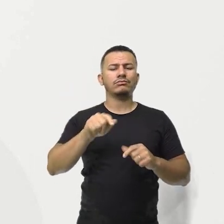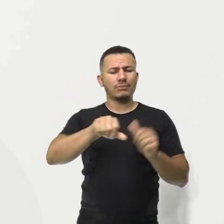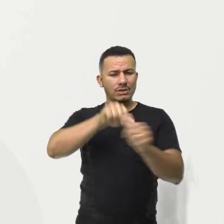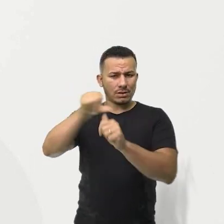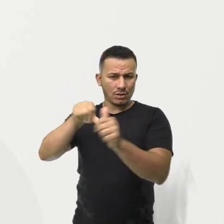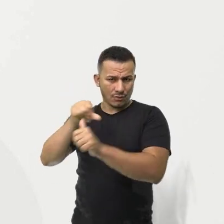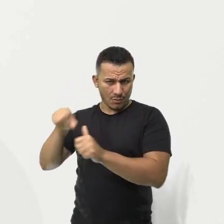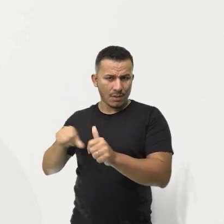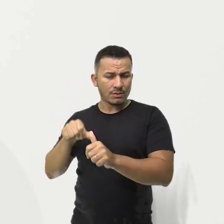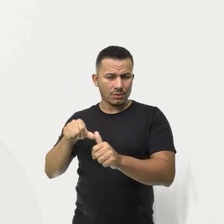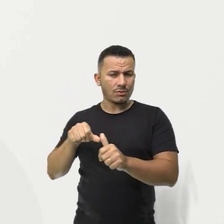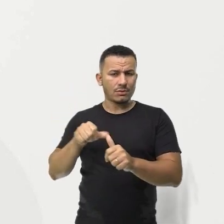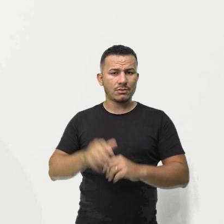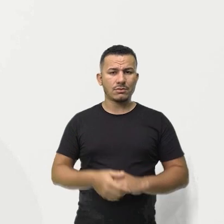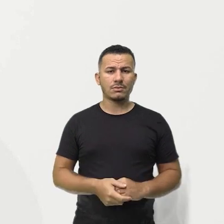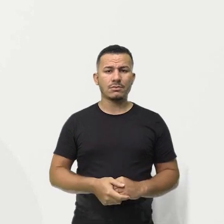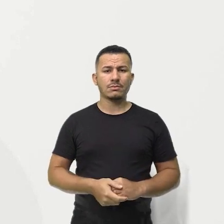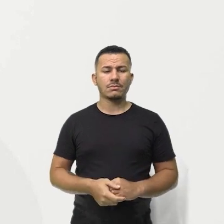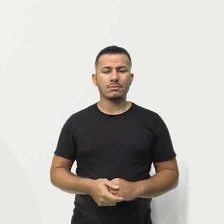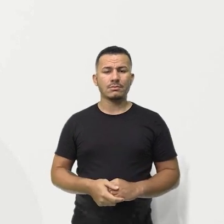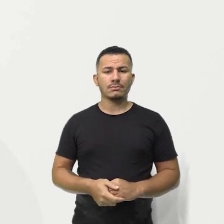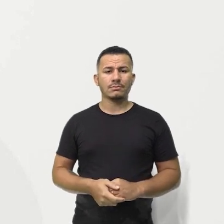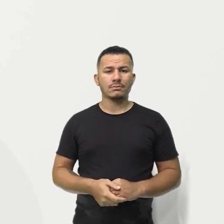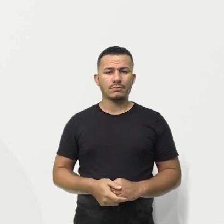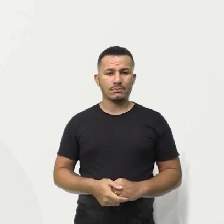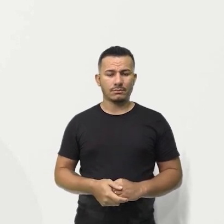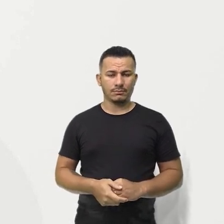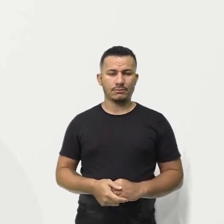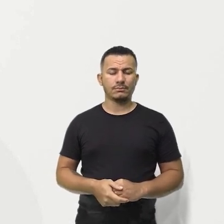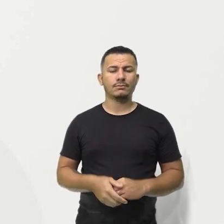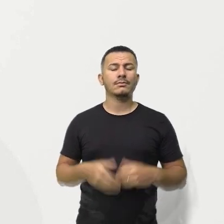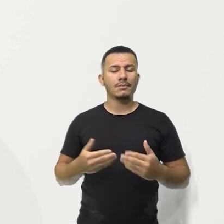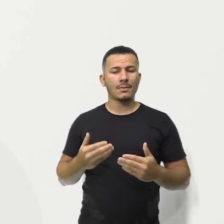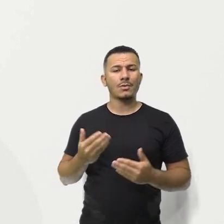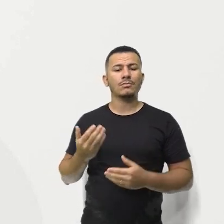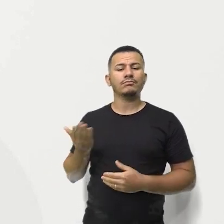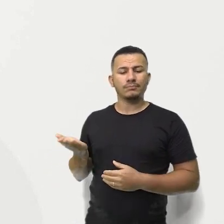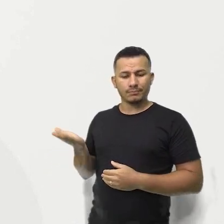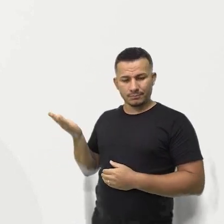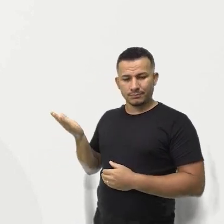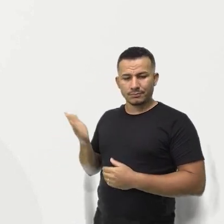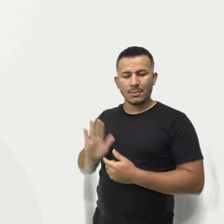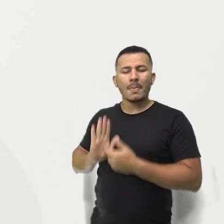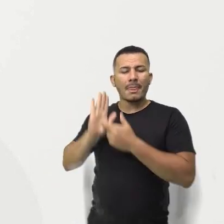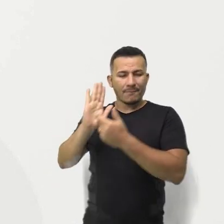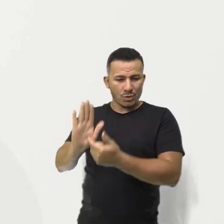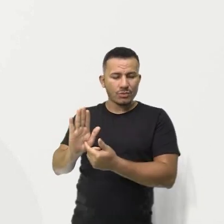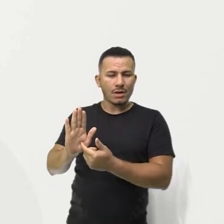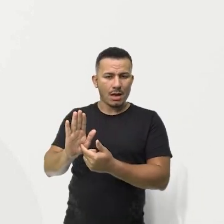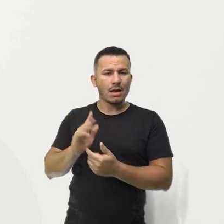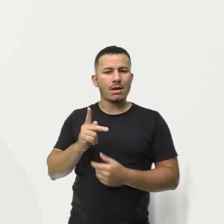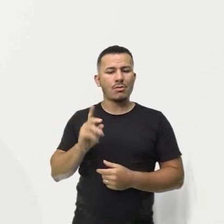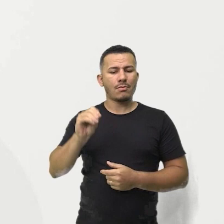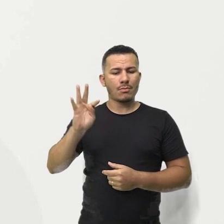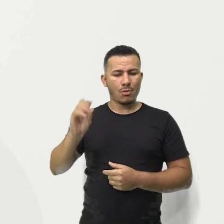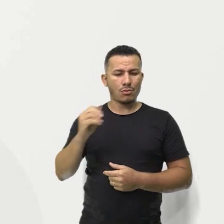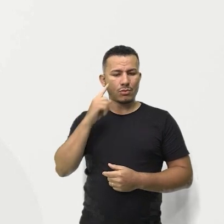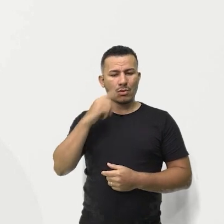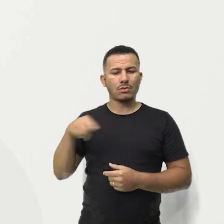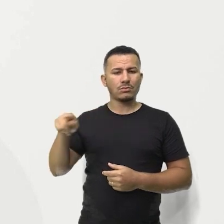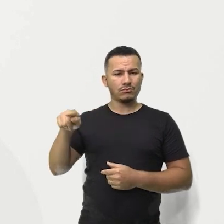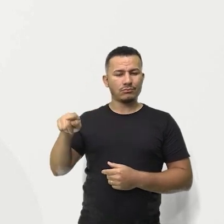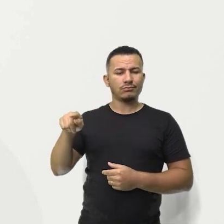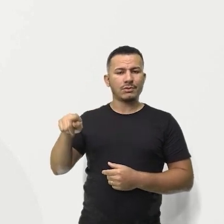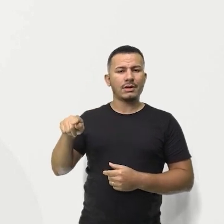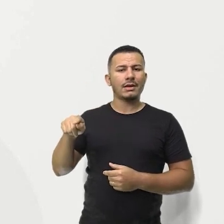fazer as transformações geométricas no plano cartesiano, tá bom? E aí o professor trouxe aqui, ó, um ponto representado no plano cartesiano. Tá aqui o